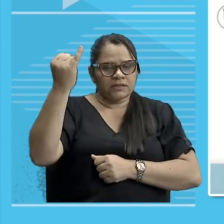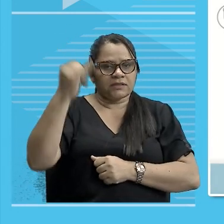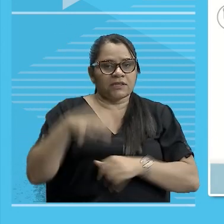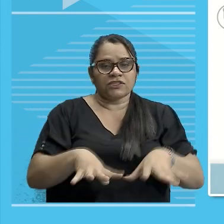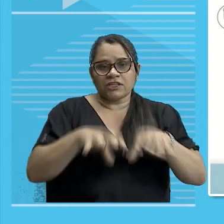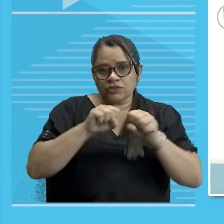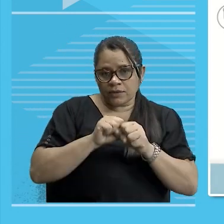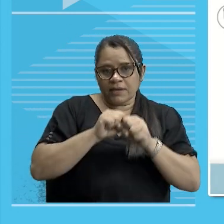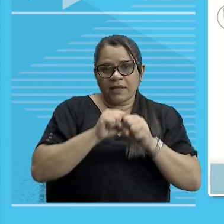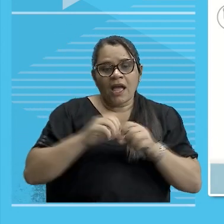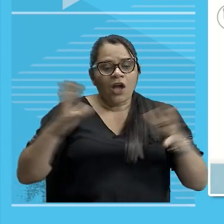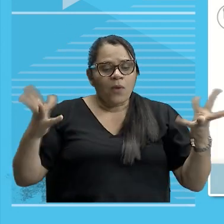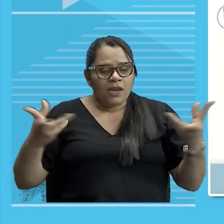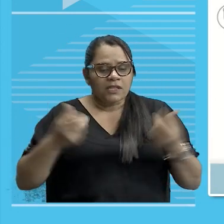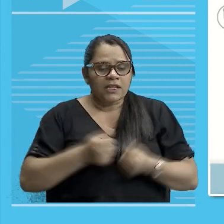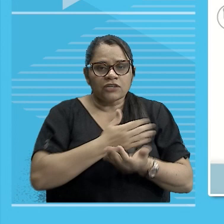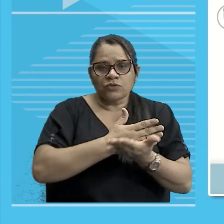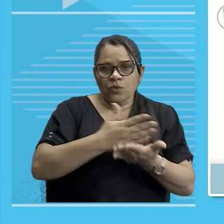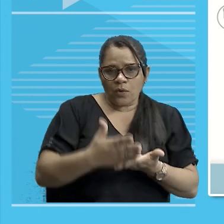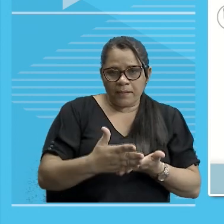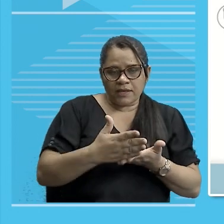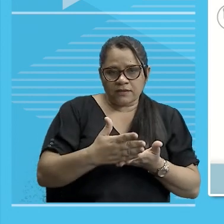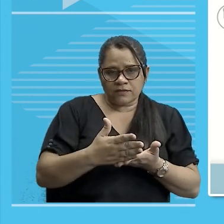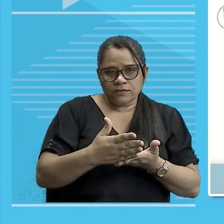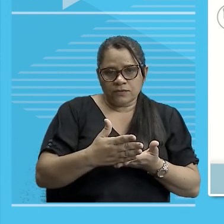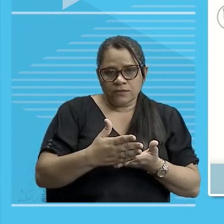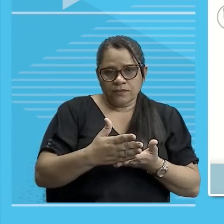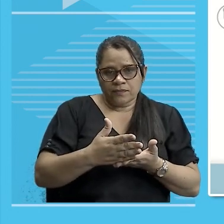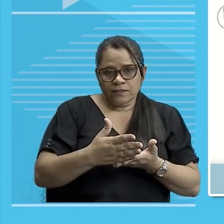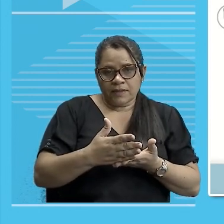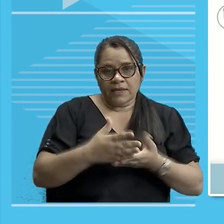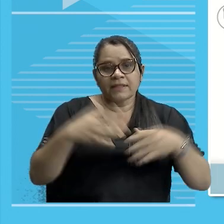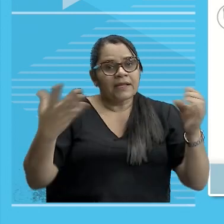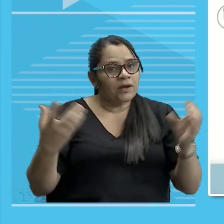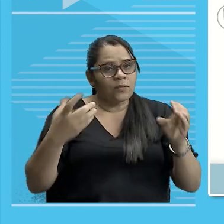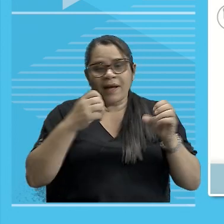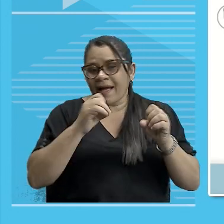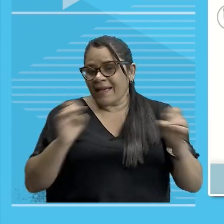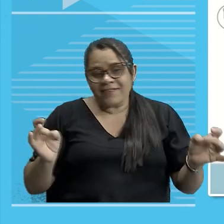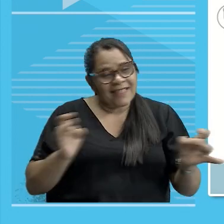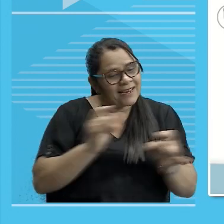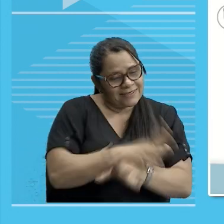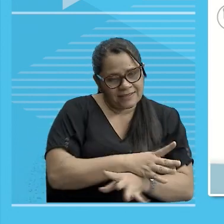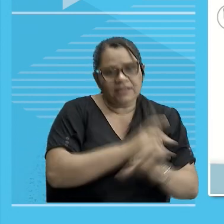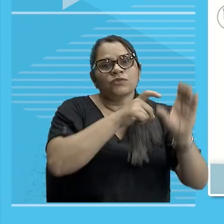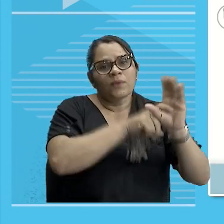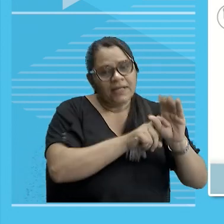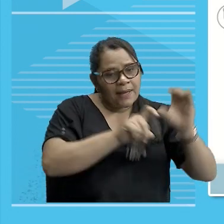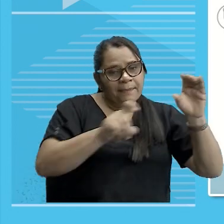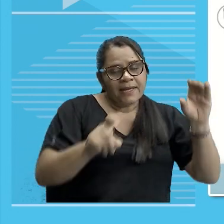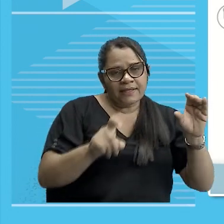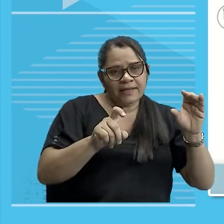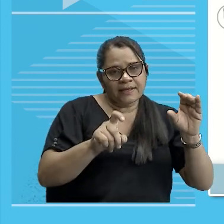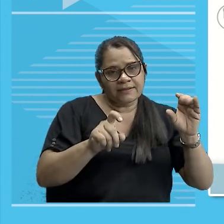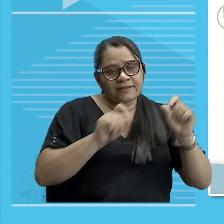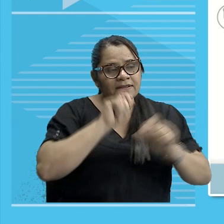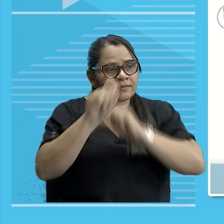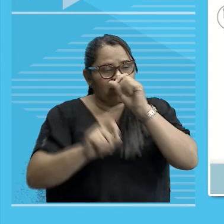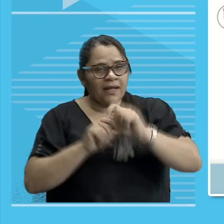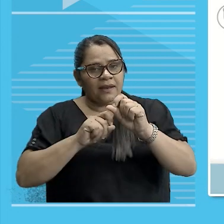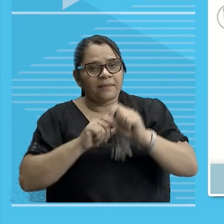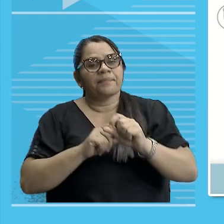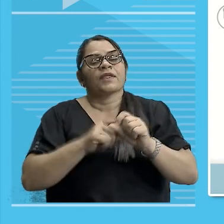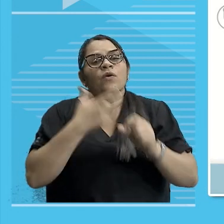o início acabando com a dependência da inspeção para se atingir a